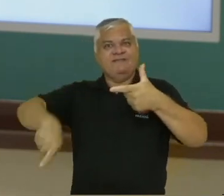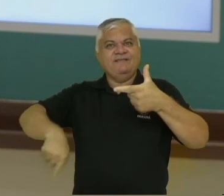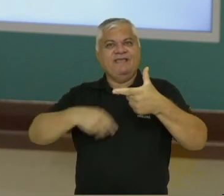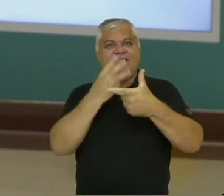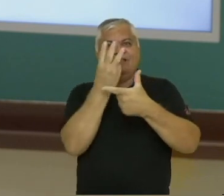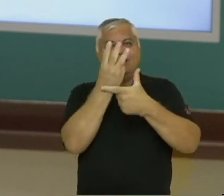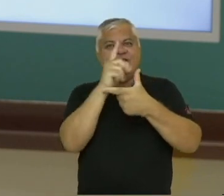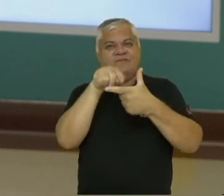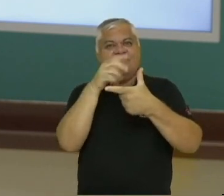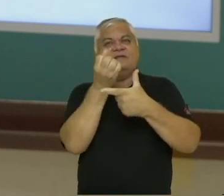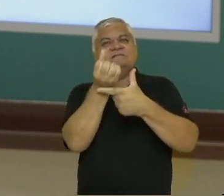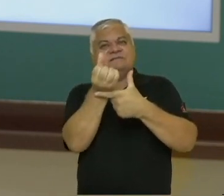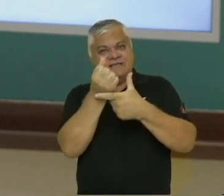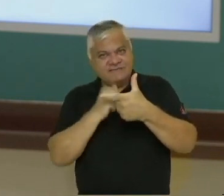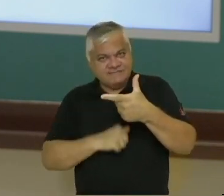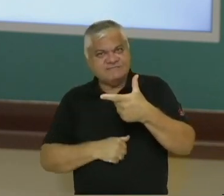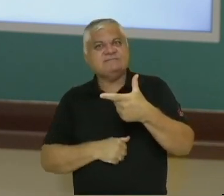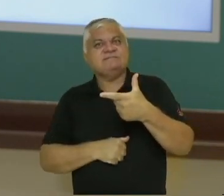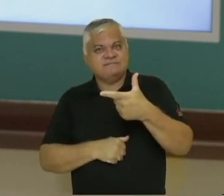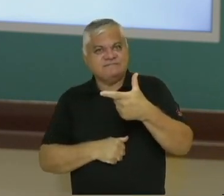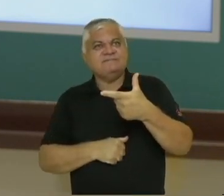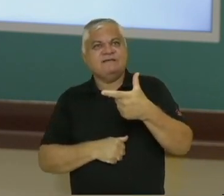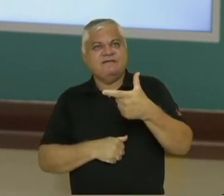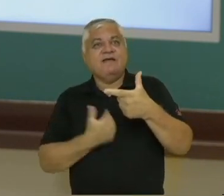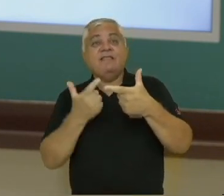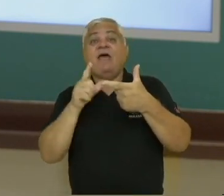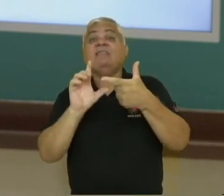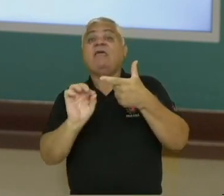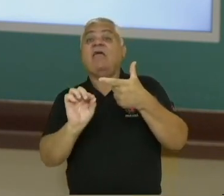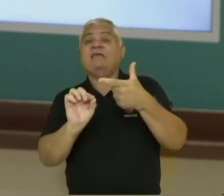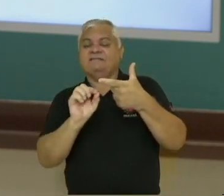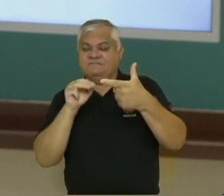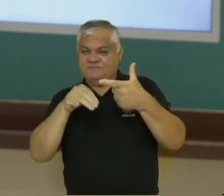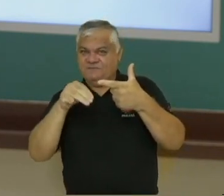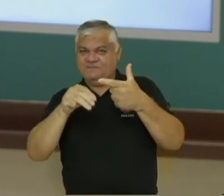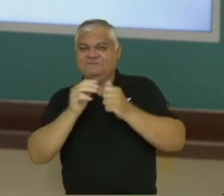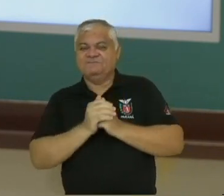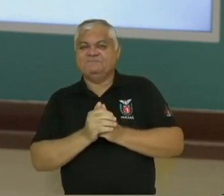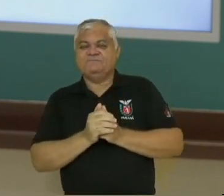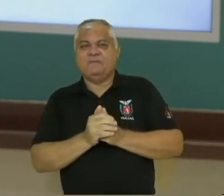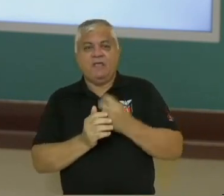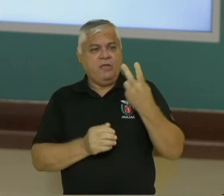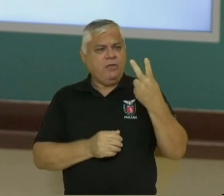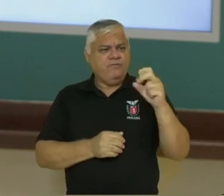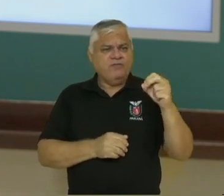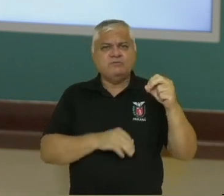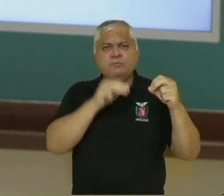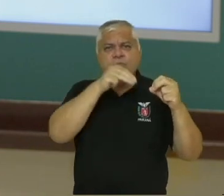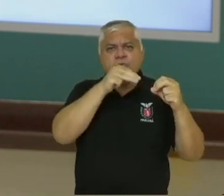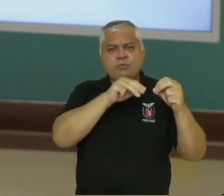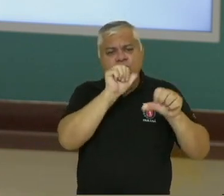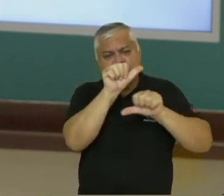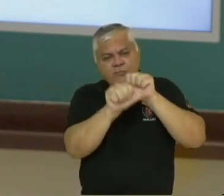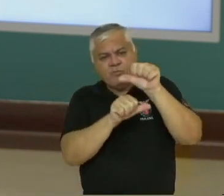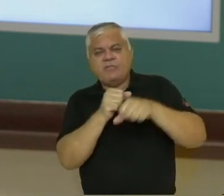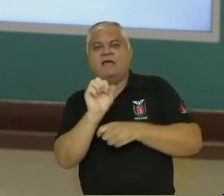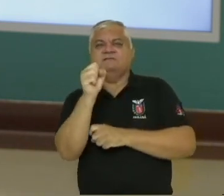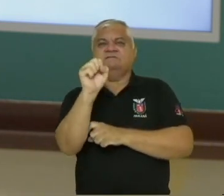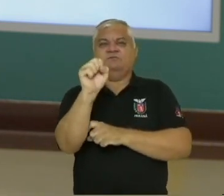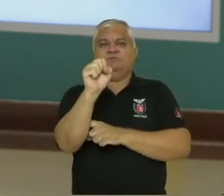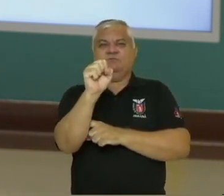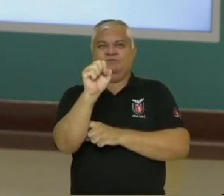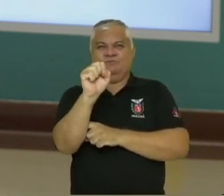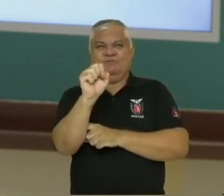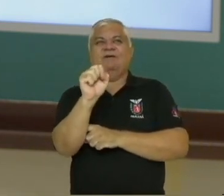gente viu. Ou seja, isso vai dar 10 metros por segundo. O tempo, que é 20 minutos, eu vou transformar para segundos, né, porque a unidade tem que casar